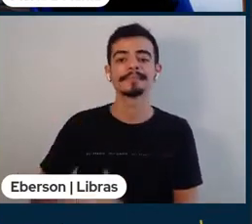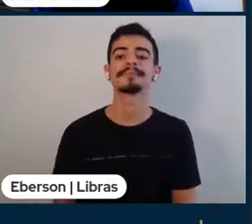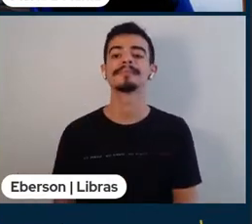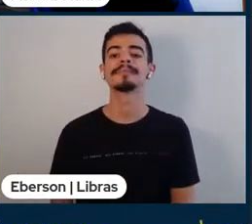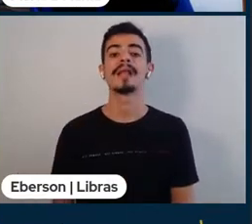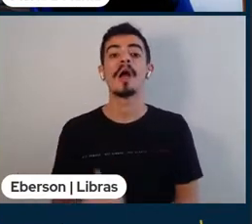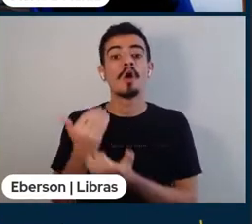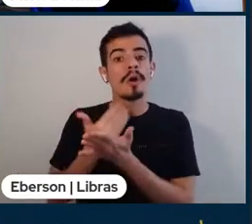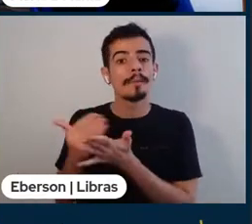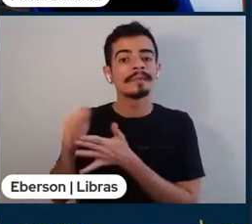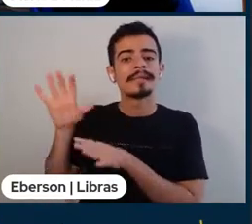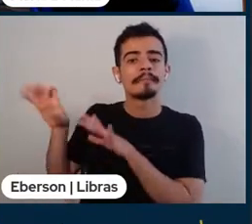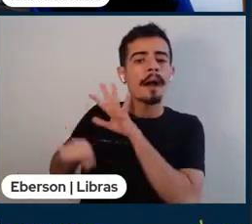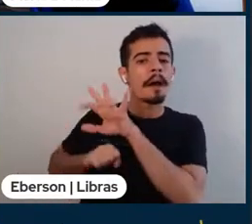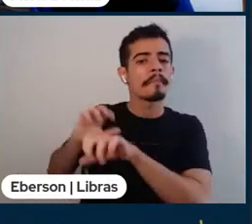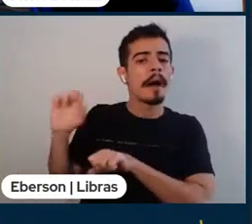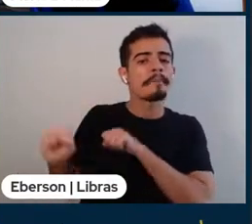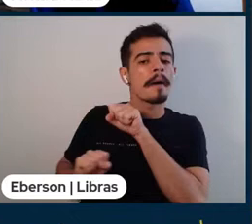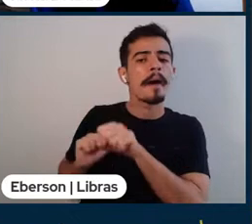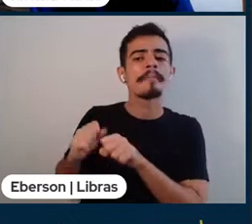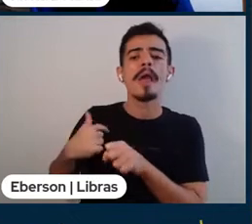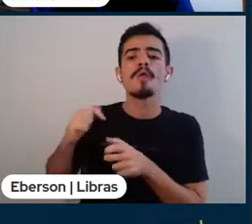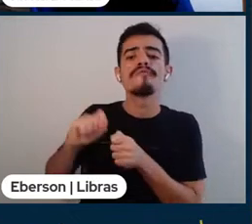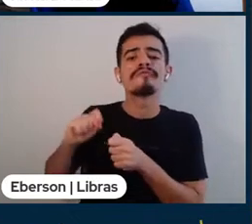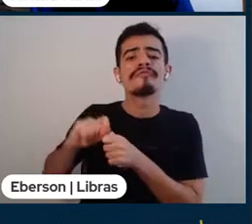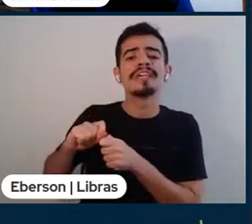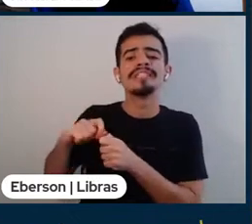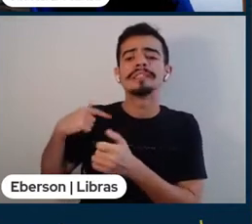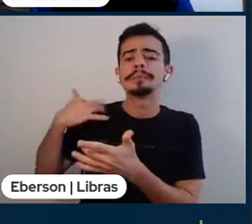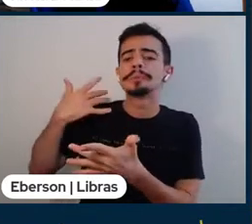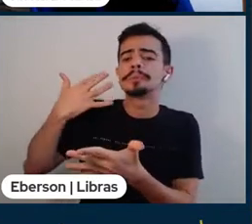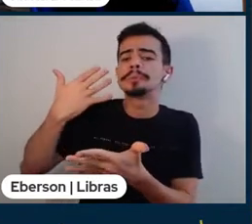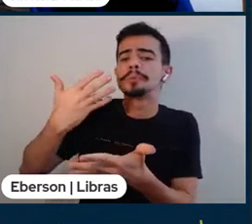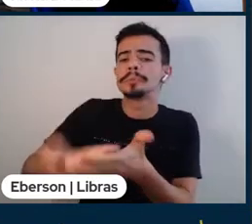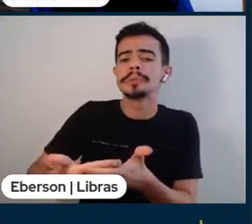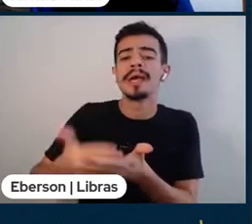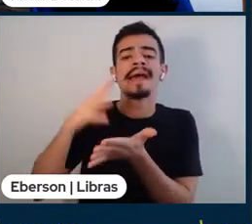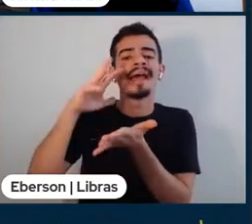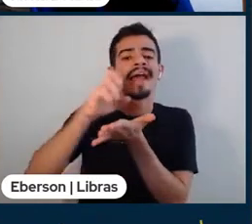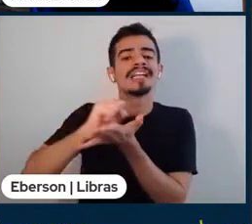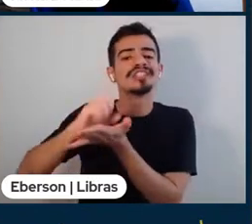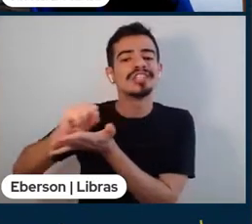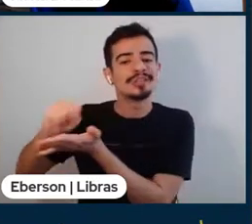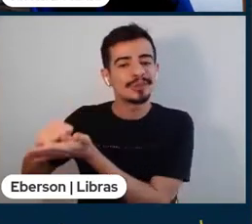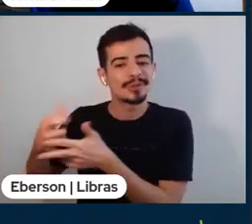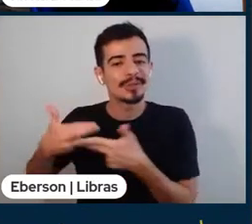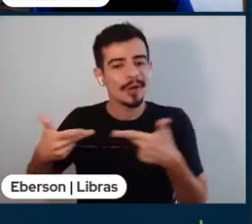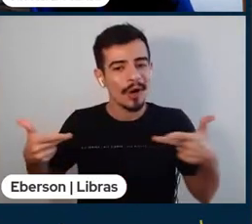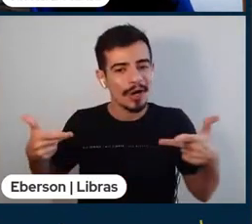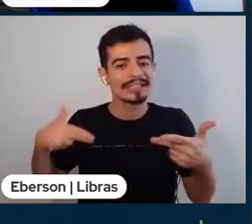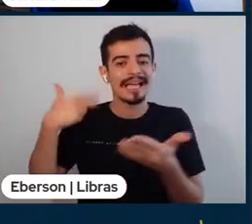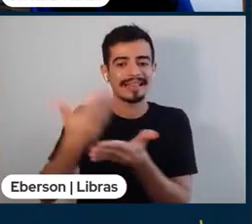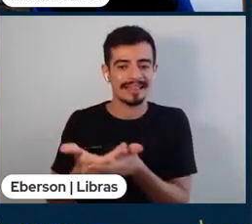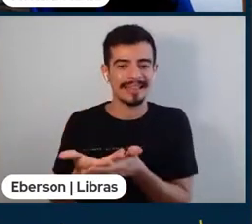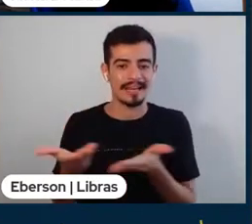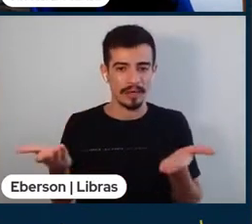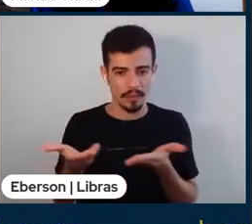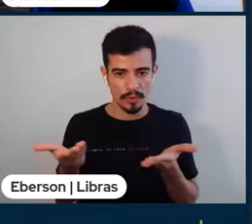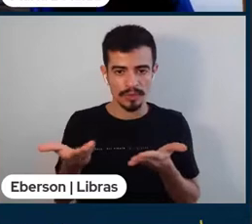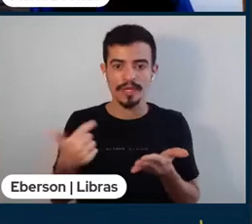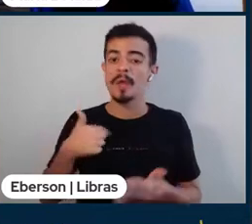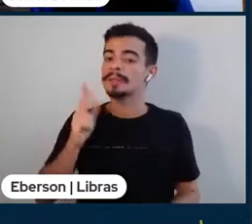pegar tudo que eu tinha feito. Tudo que eu tinha feito, todos os registros que eu tinha. Eu sempre fui uma pessoa que